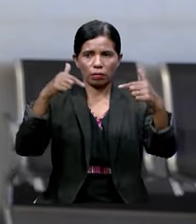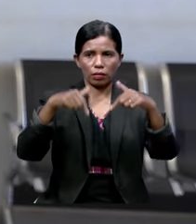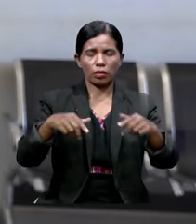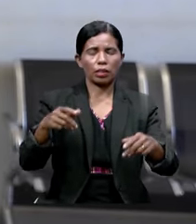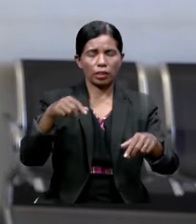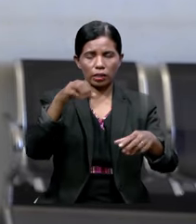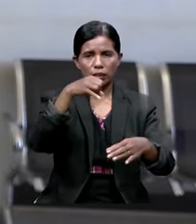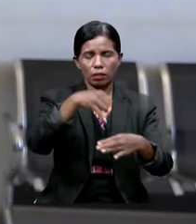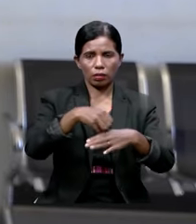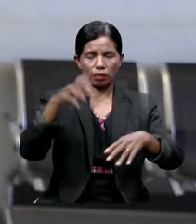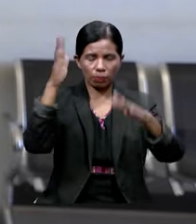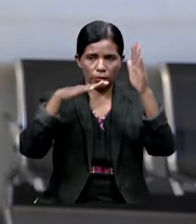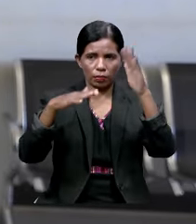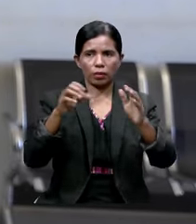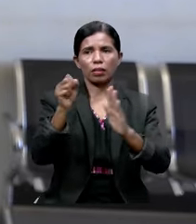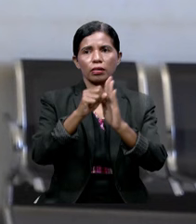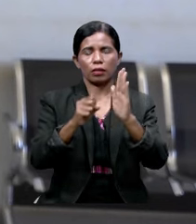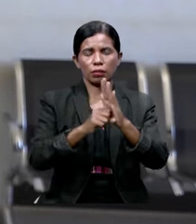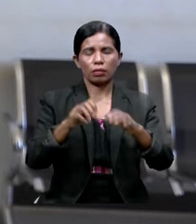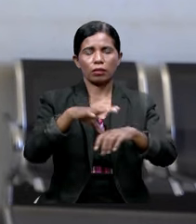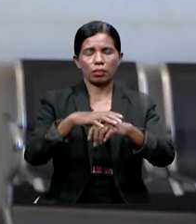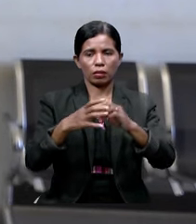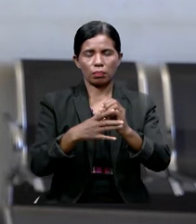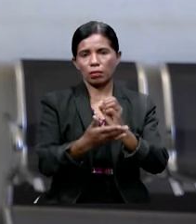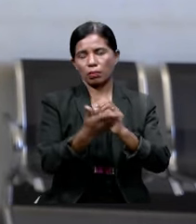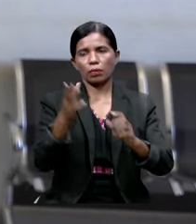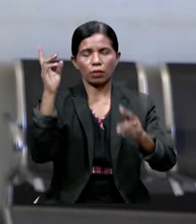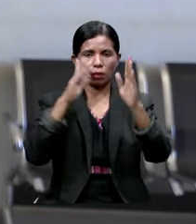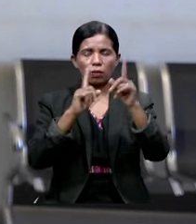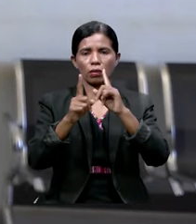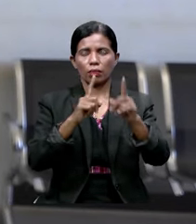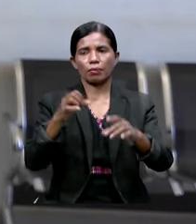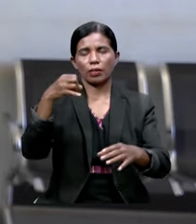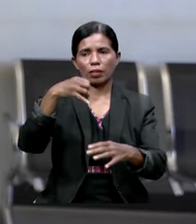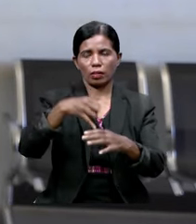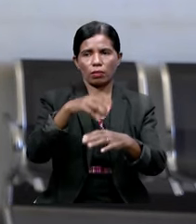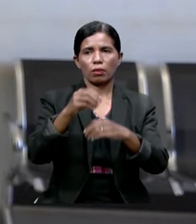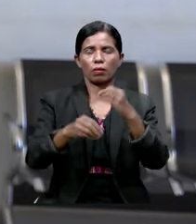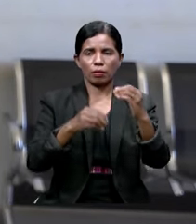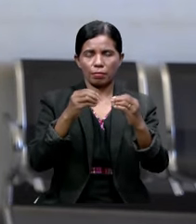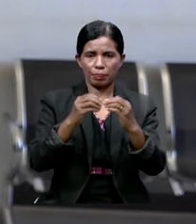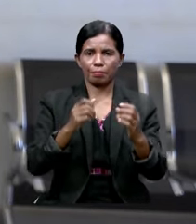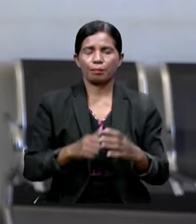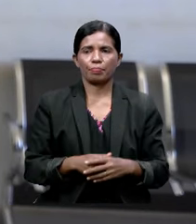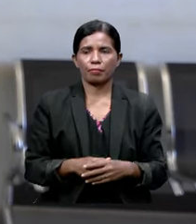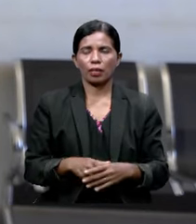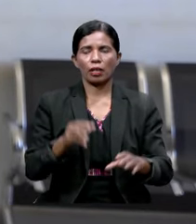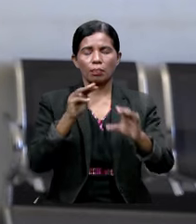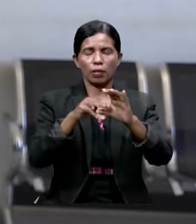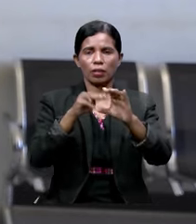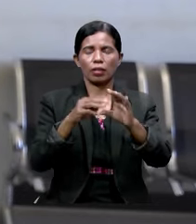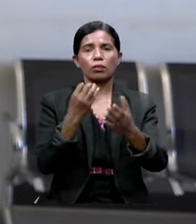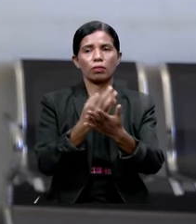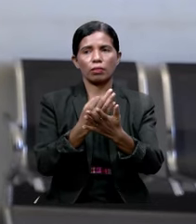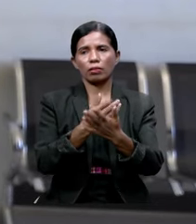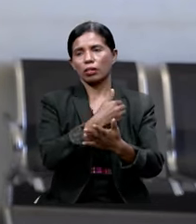problema estatutura e nevema kita bot kulia inclui mes questão de ato mercado financeira nevema